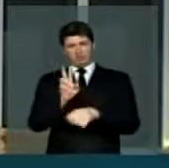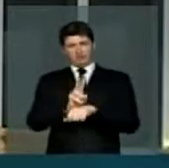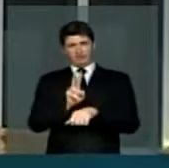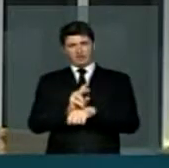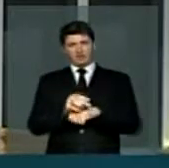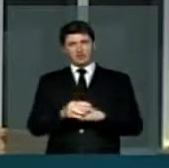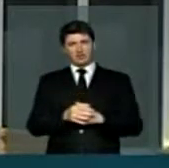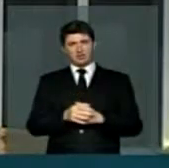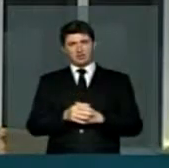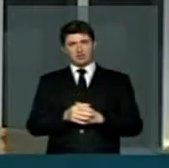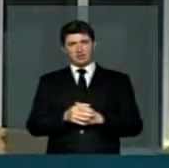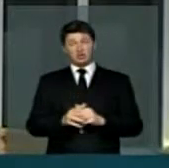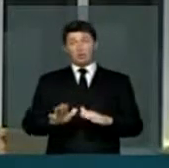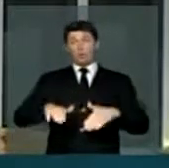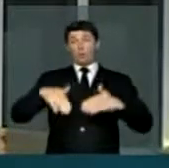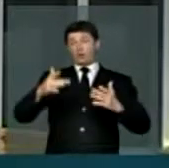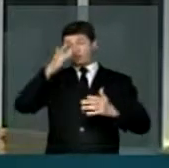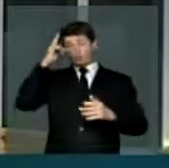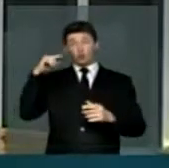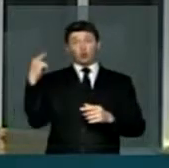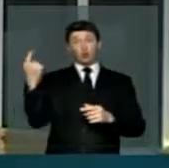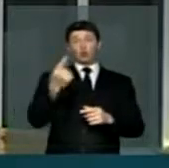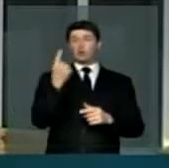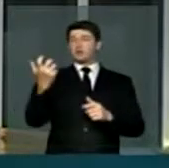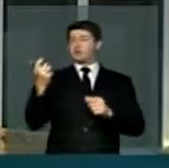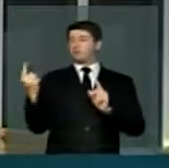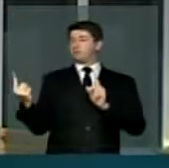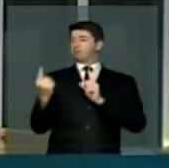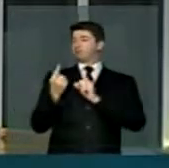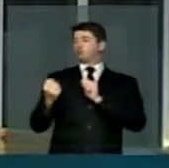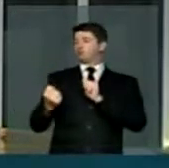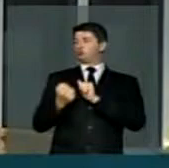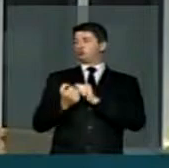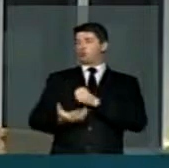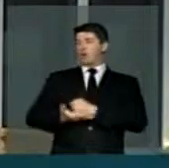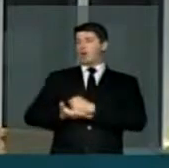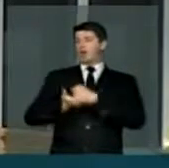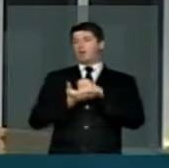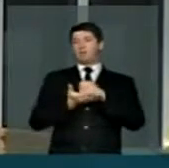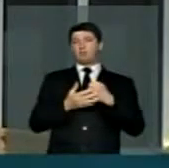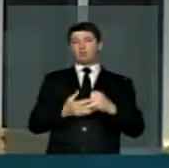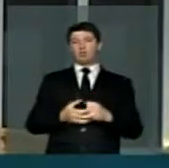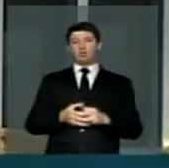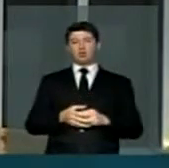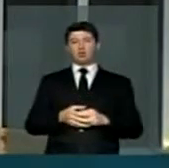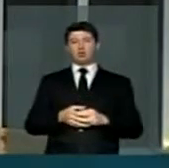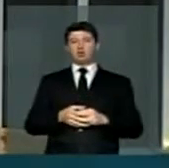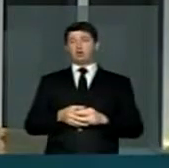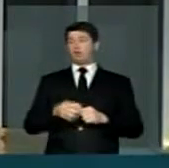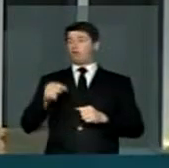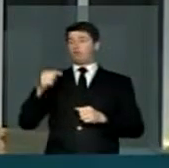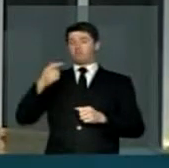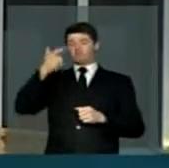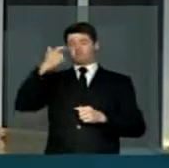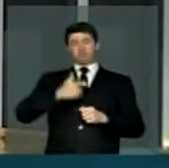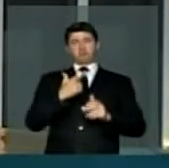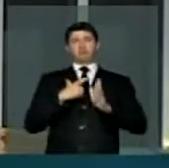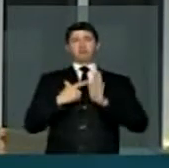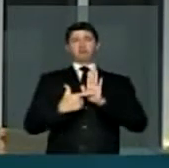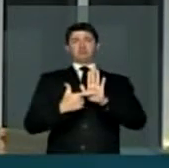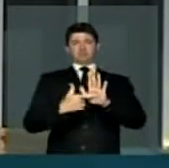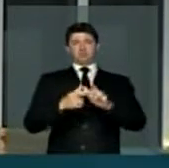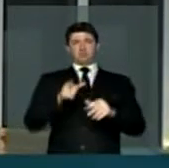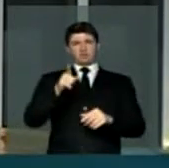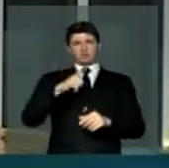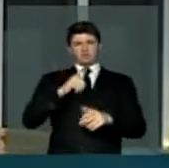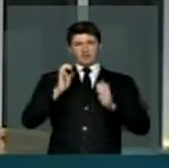E quando todos estivessem desejando estar ao seu lado e sua posição fosse de destaque, teria a decência